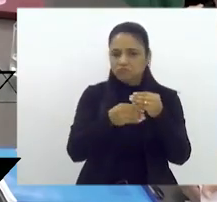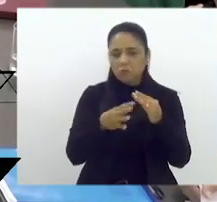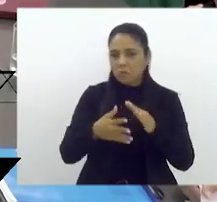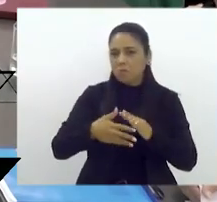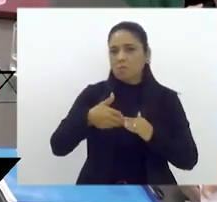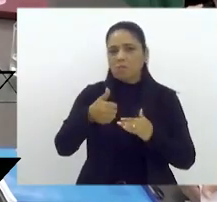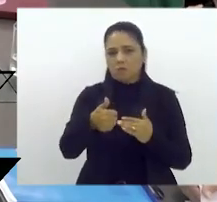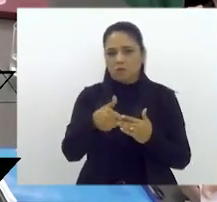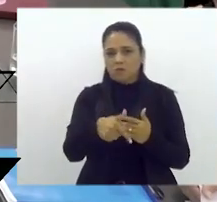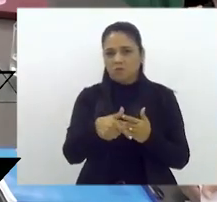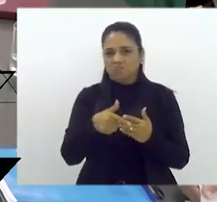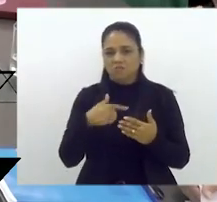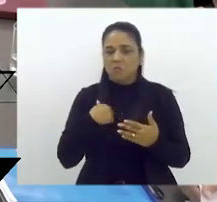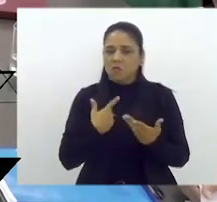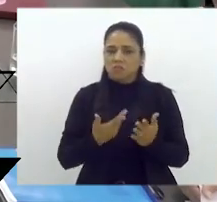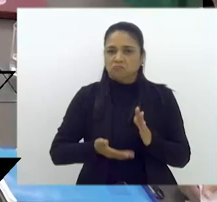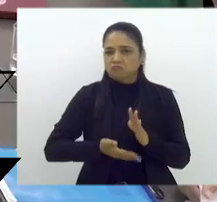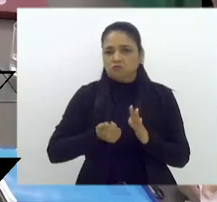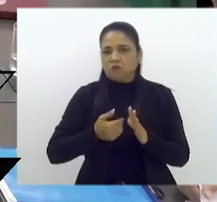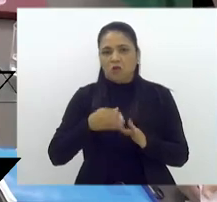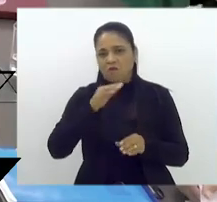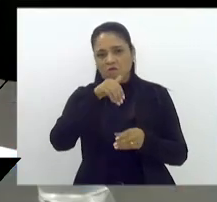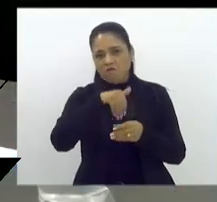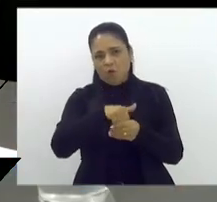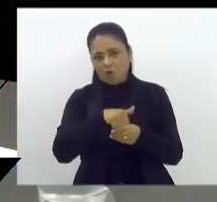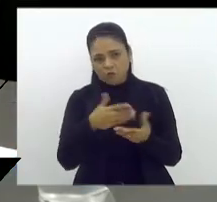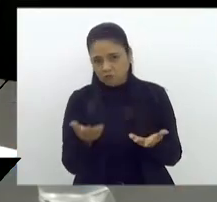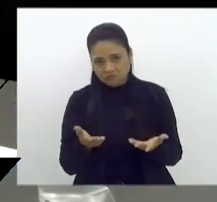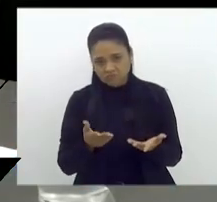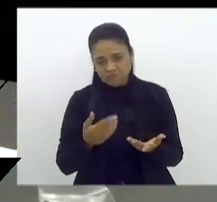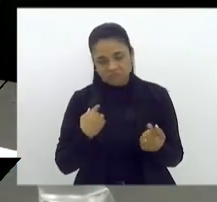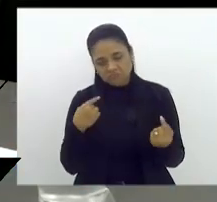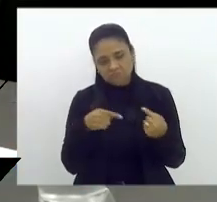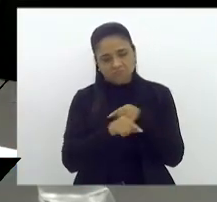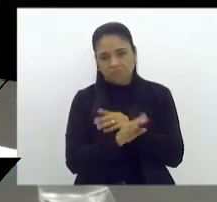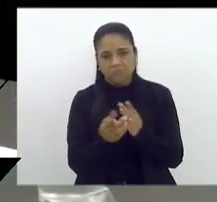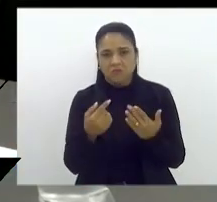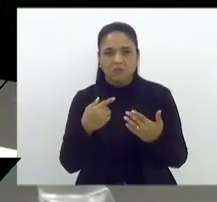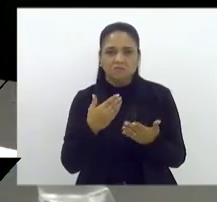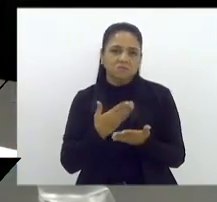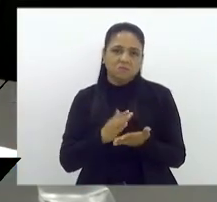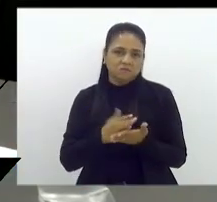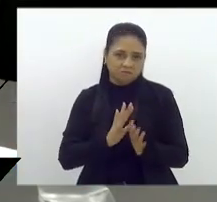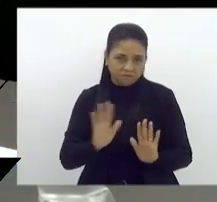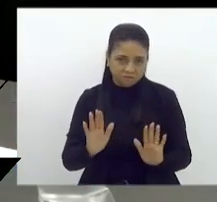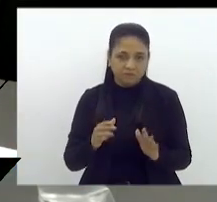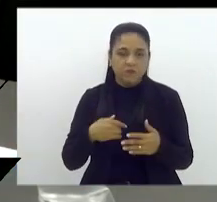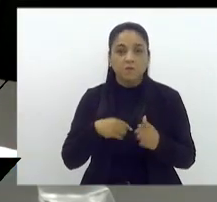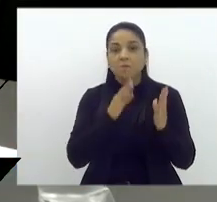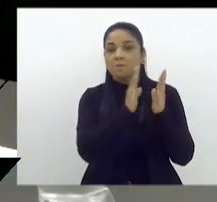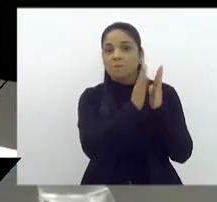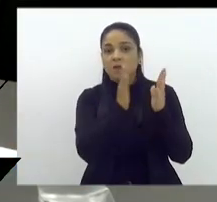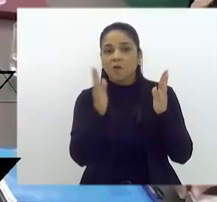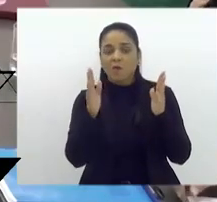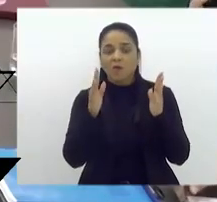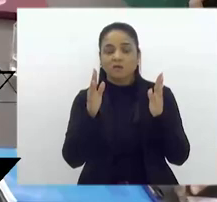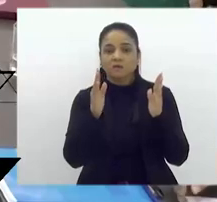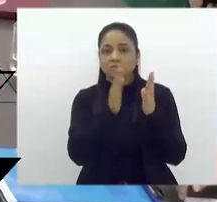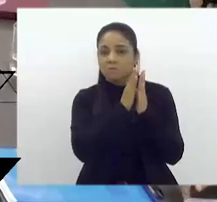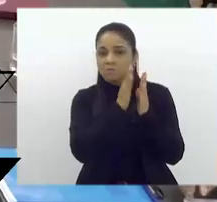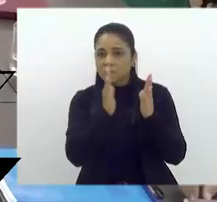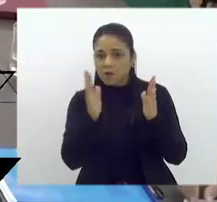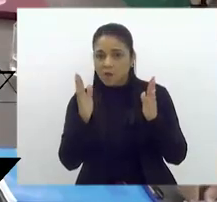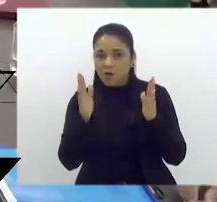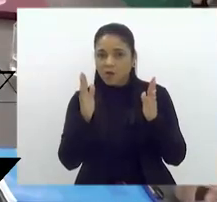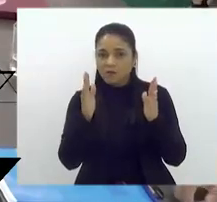absorver o voto de Vossa Excelência para não haver divergência. Pela ordem, presidente. Perfeito. É pela ordem ou para